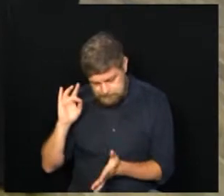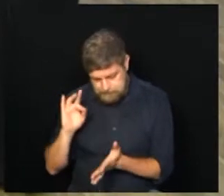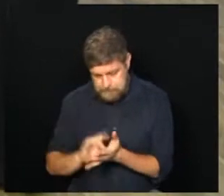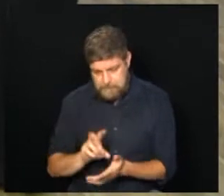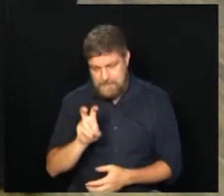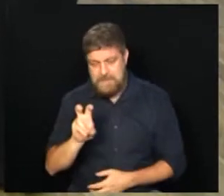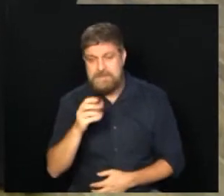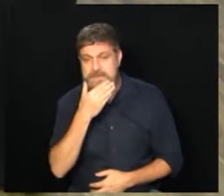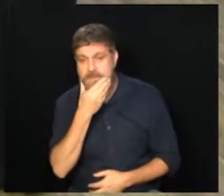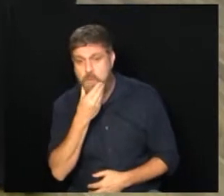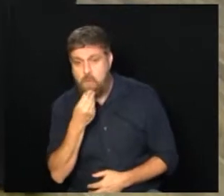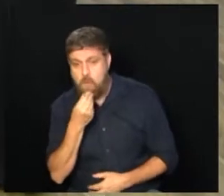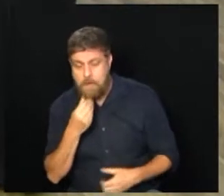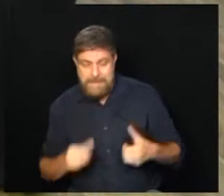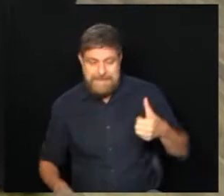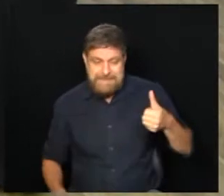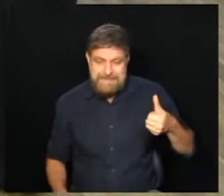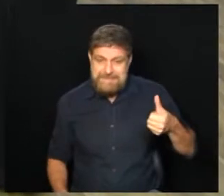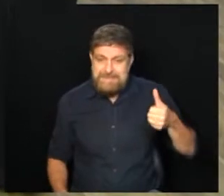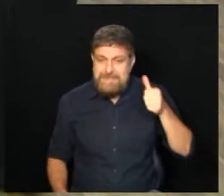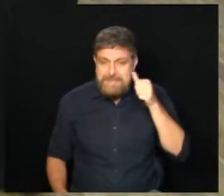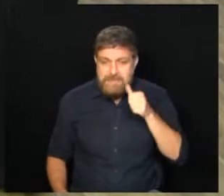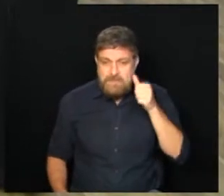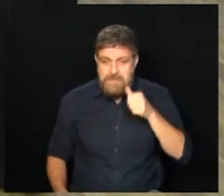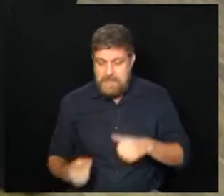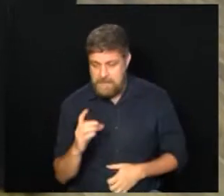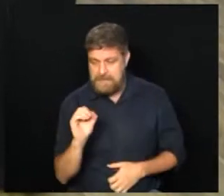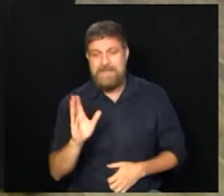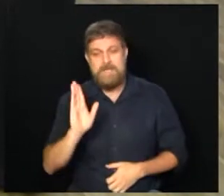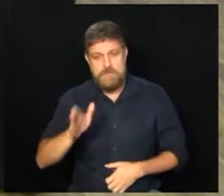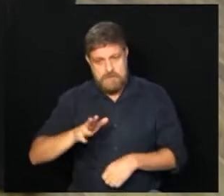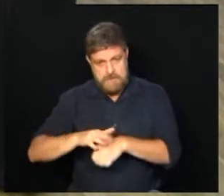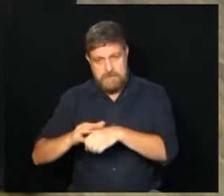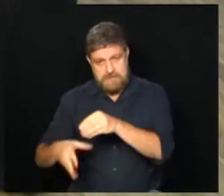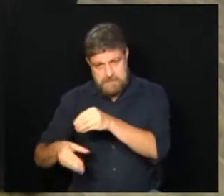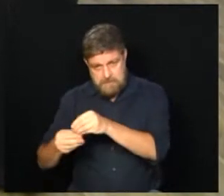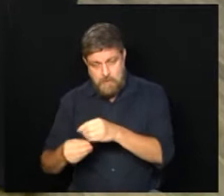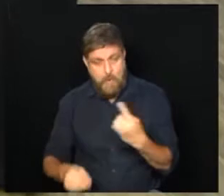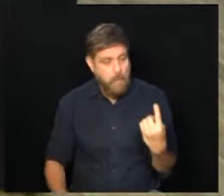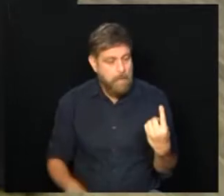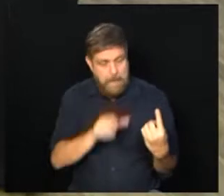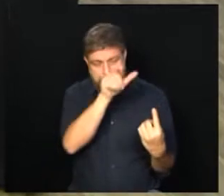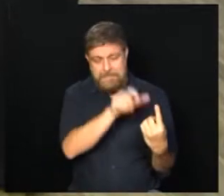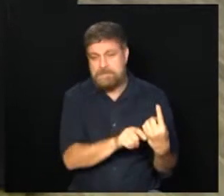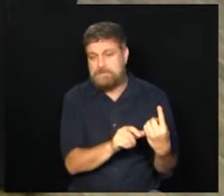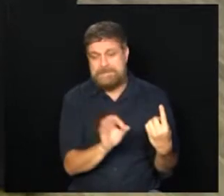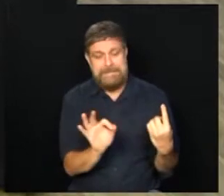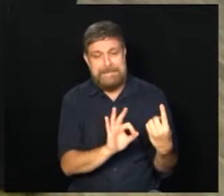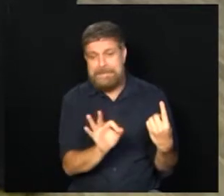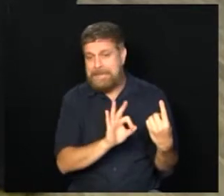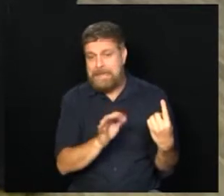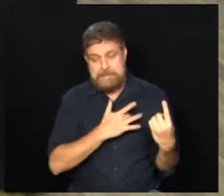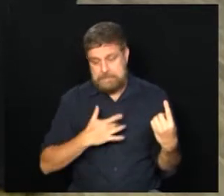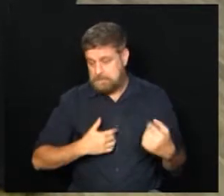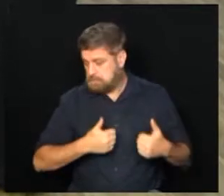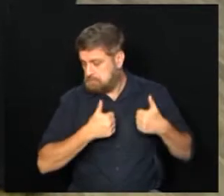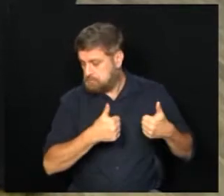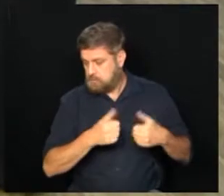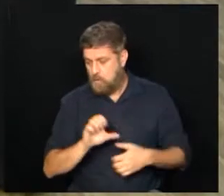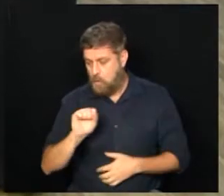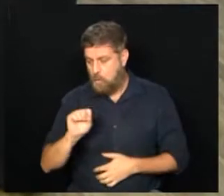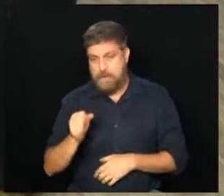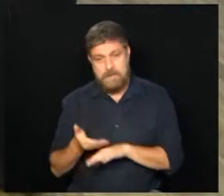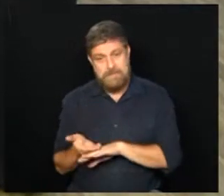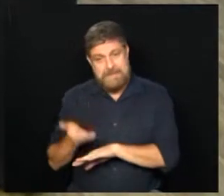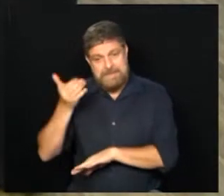5 homens e 6 mulheres, 10 tinham comorbidades e uma pessoa era saudável, 8 acima dos 60